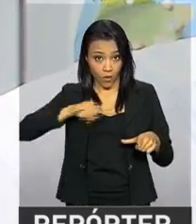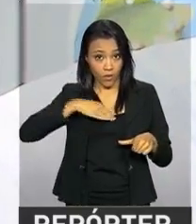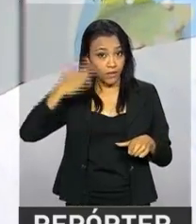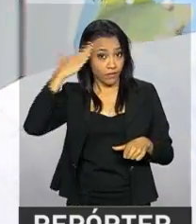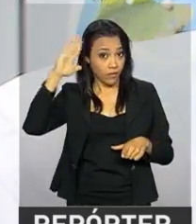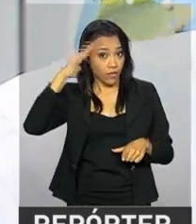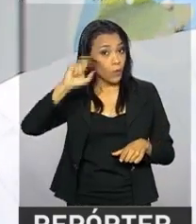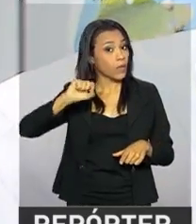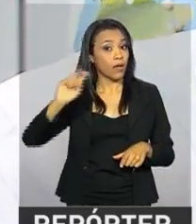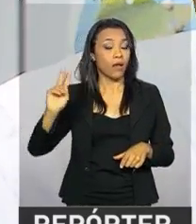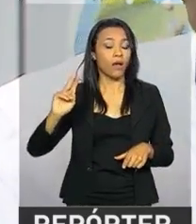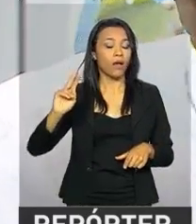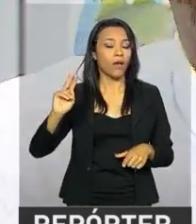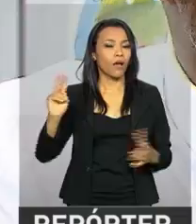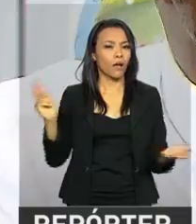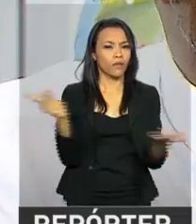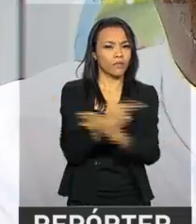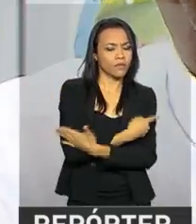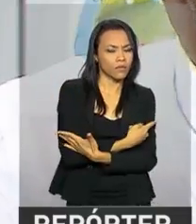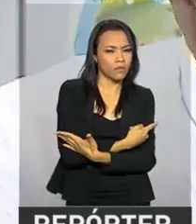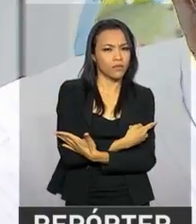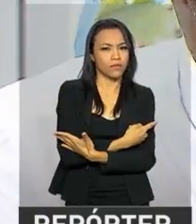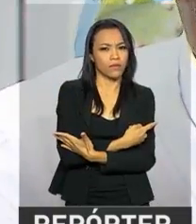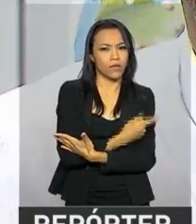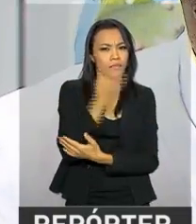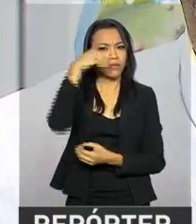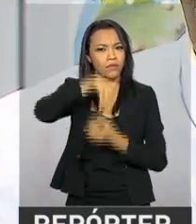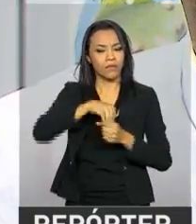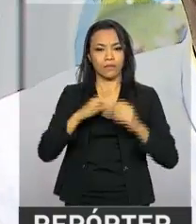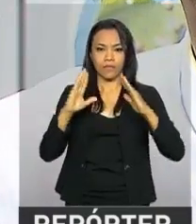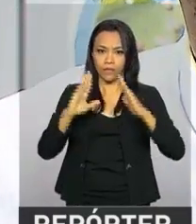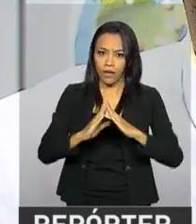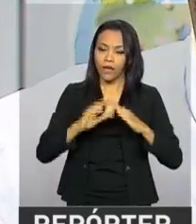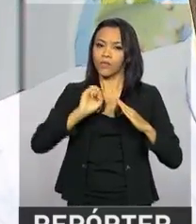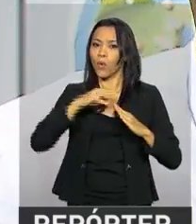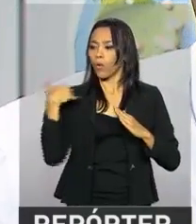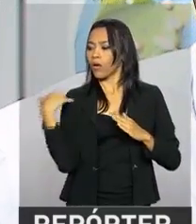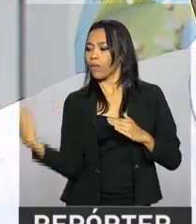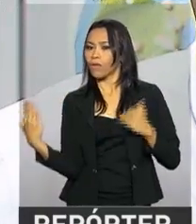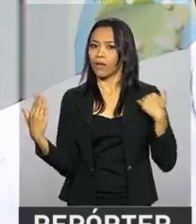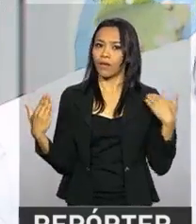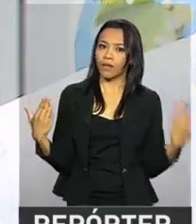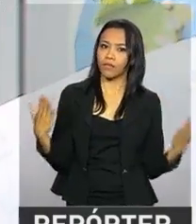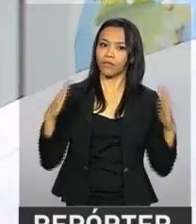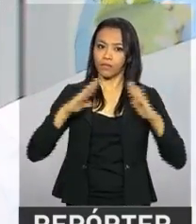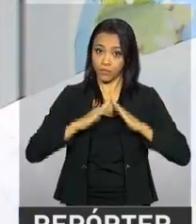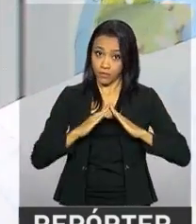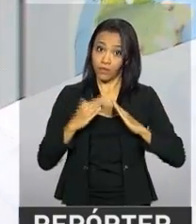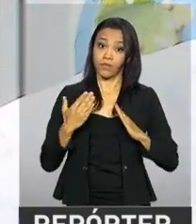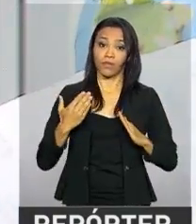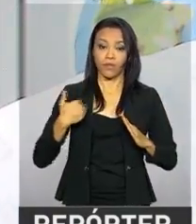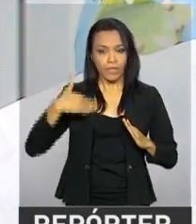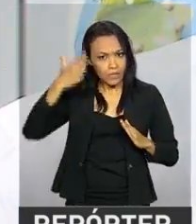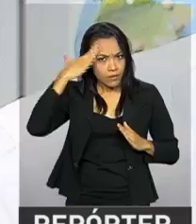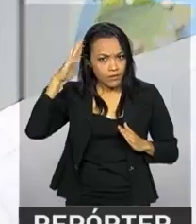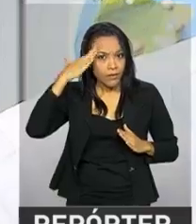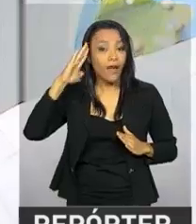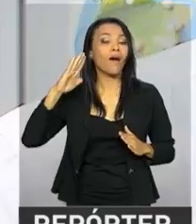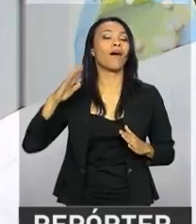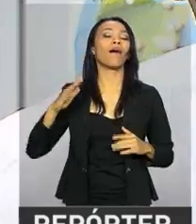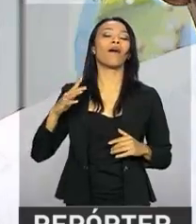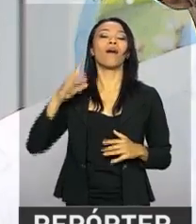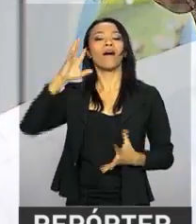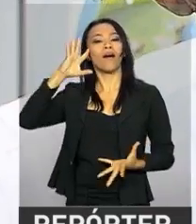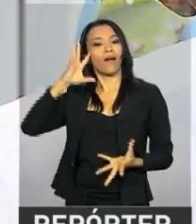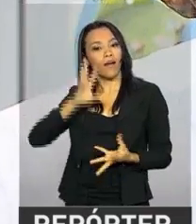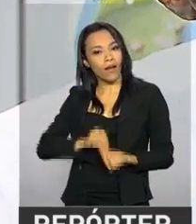acontece ao dentro da nossa casa ou ao lado da nossa casa a gente pode começar a entender